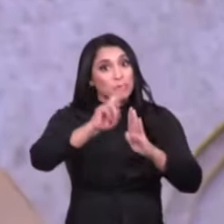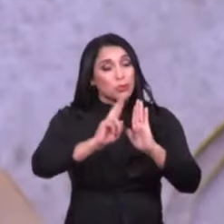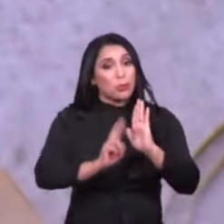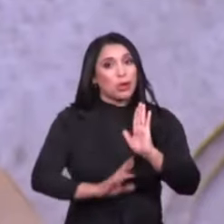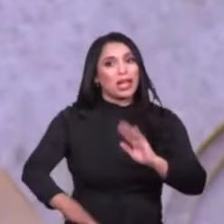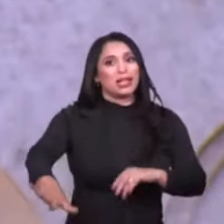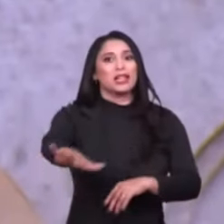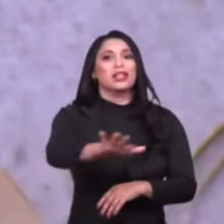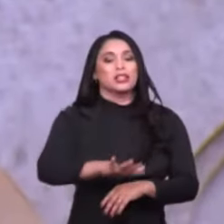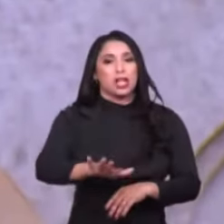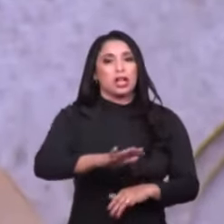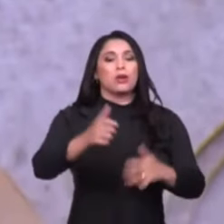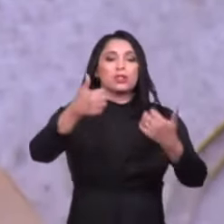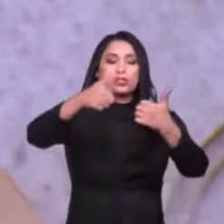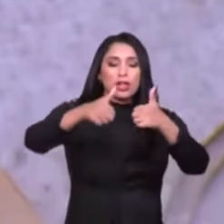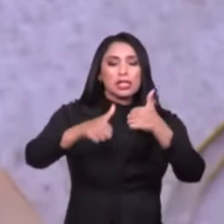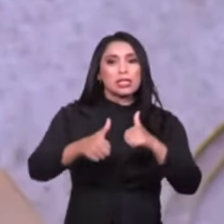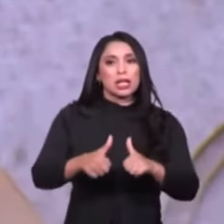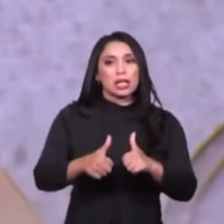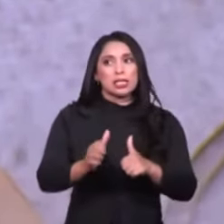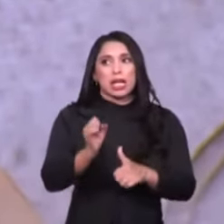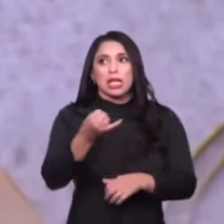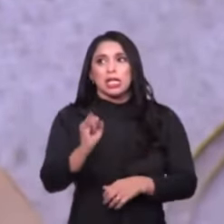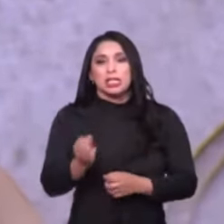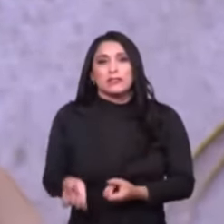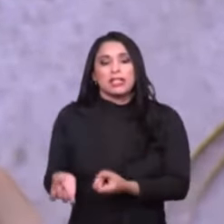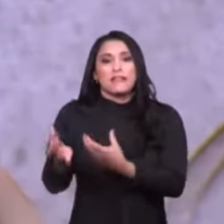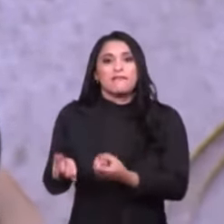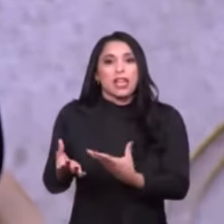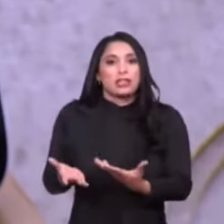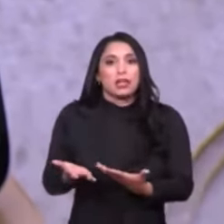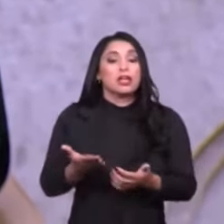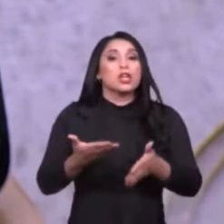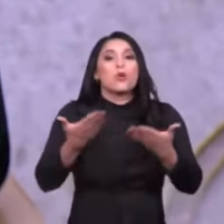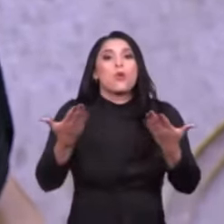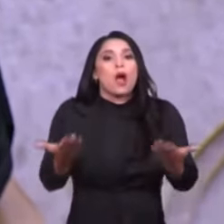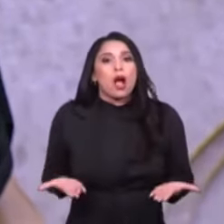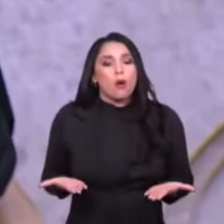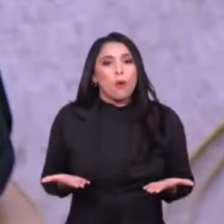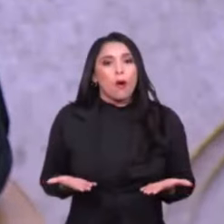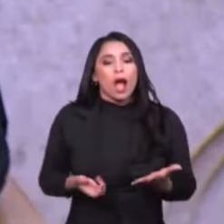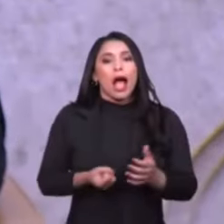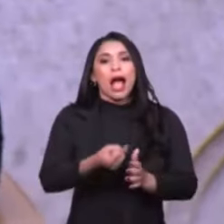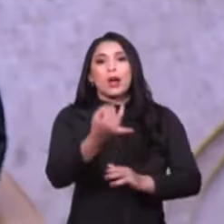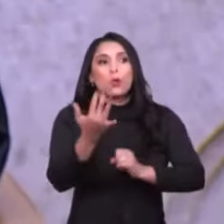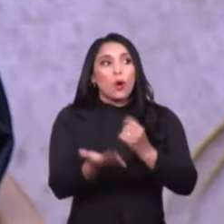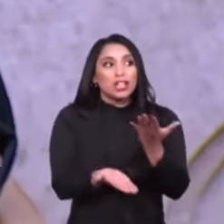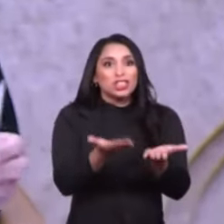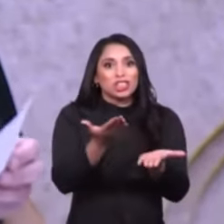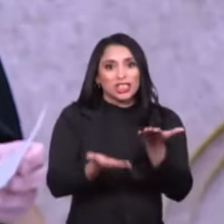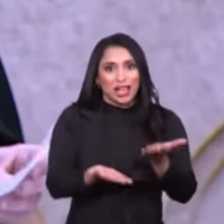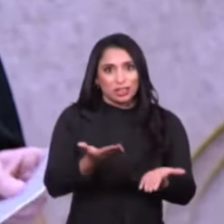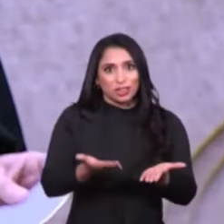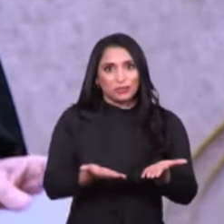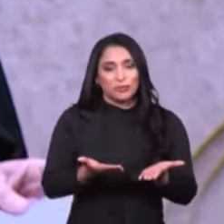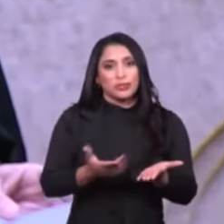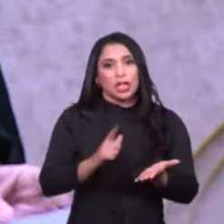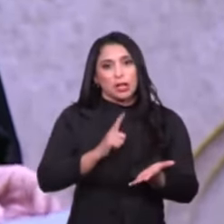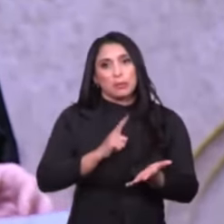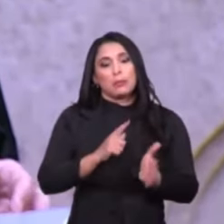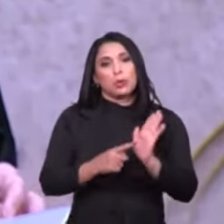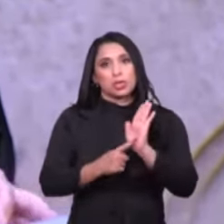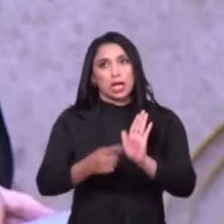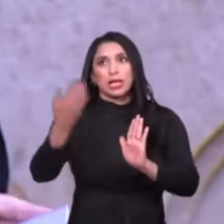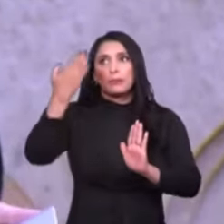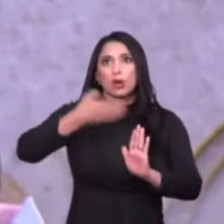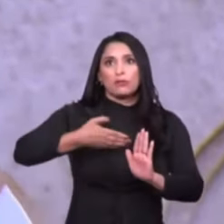deve ser considerado tráfico e qual a quantidade que não será considerada como tráfico.